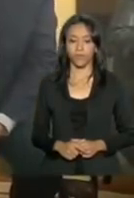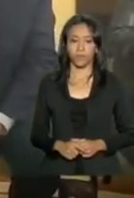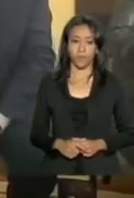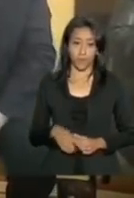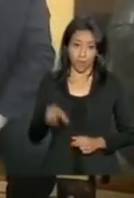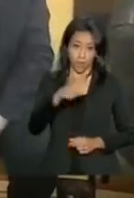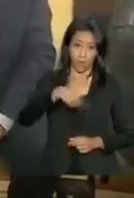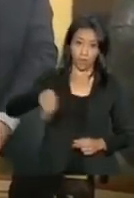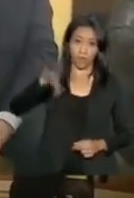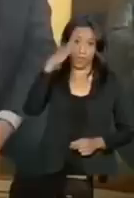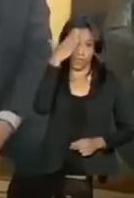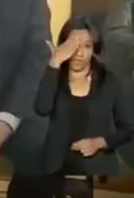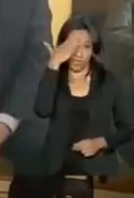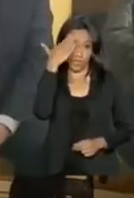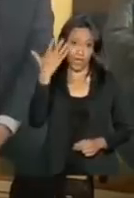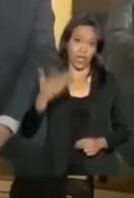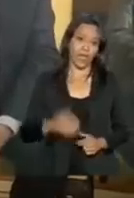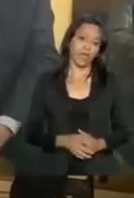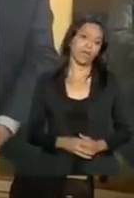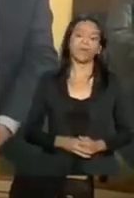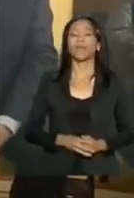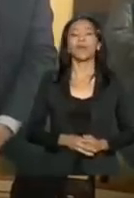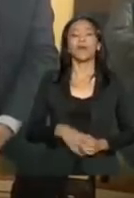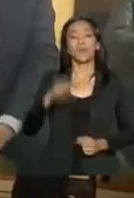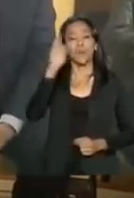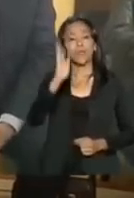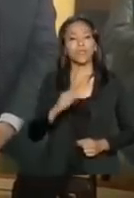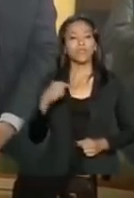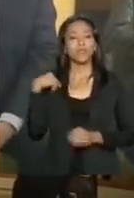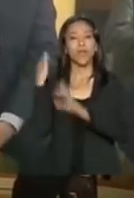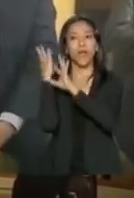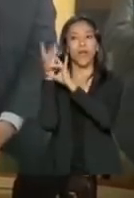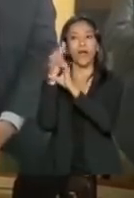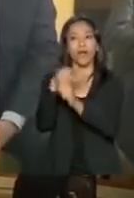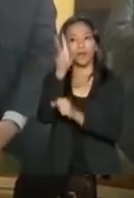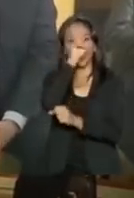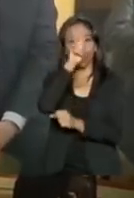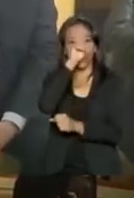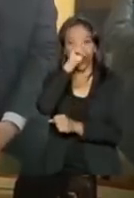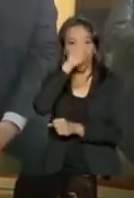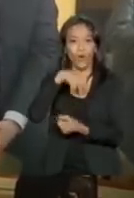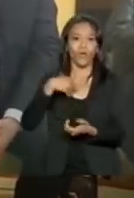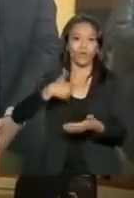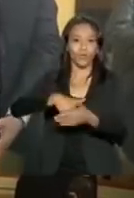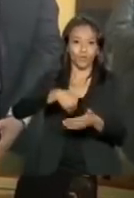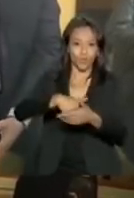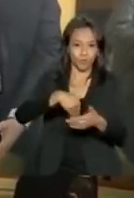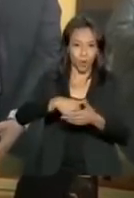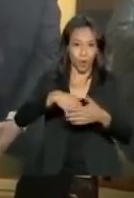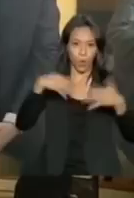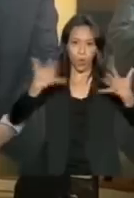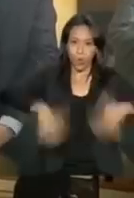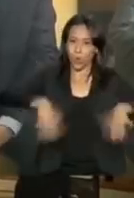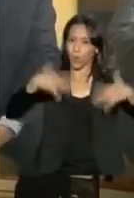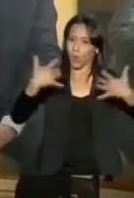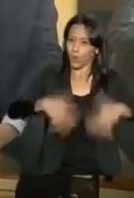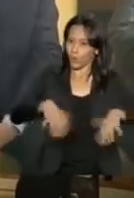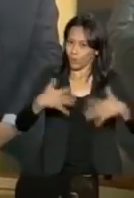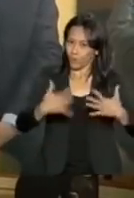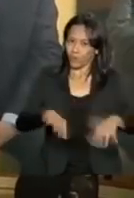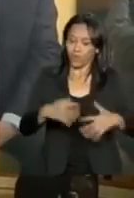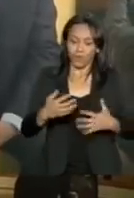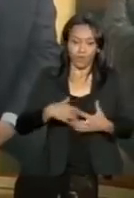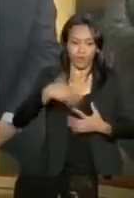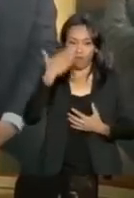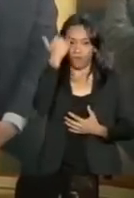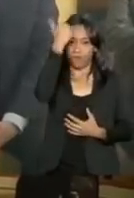o Brasil tem um nome, história no futebol, é uma grande potência no futebol. Grandes jogadores,